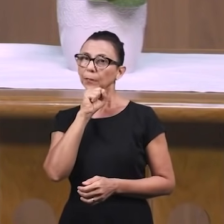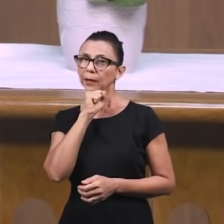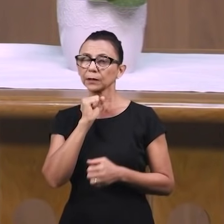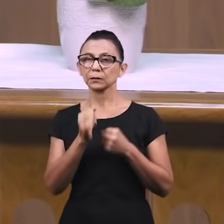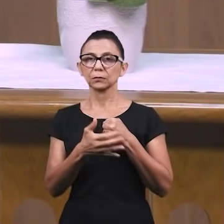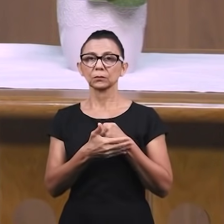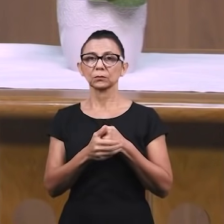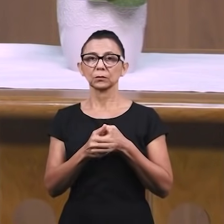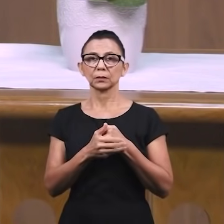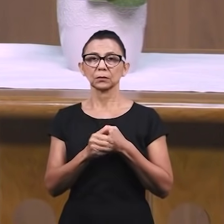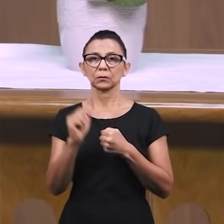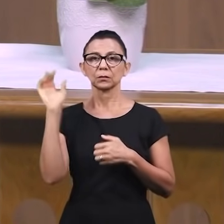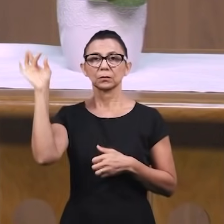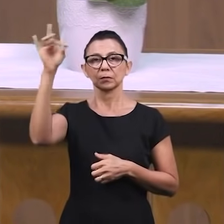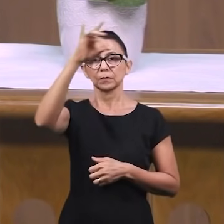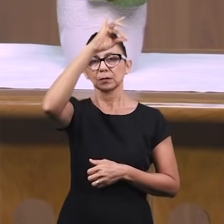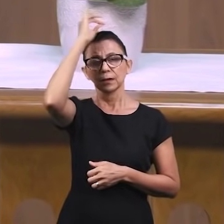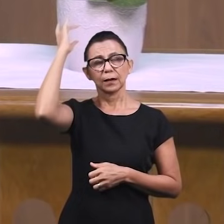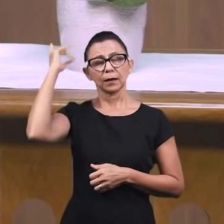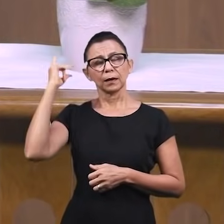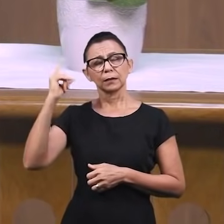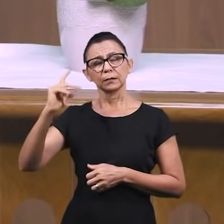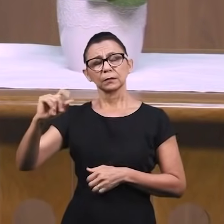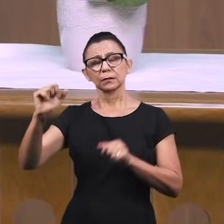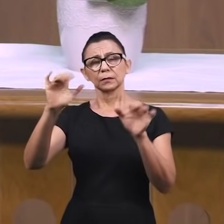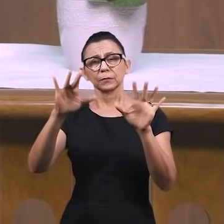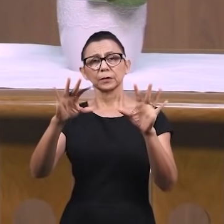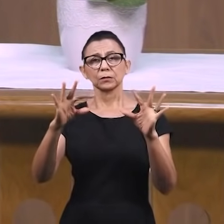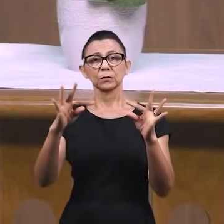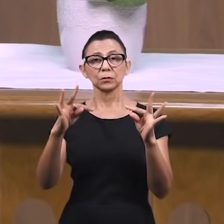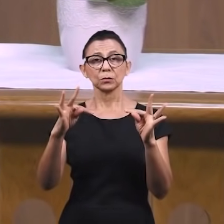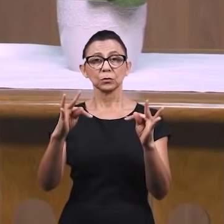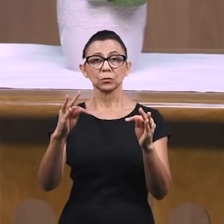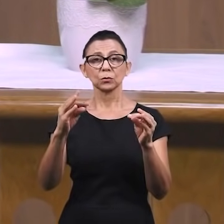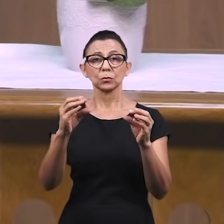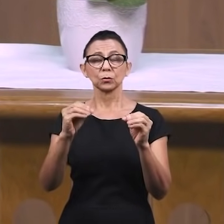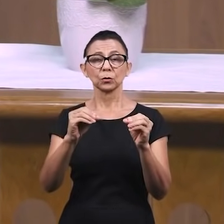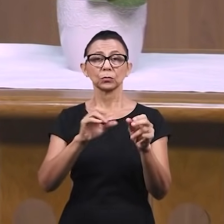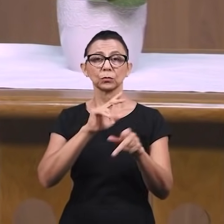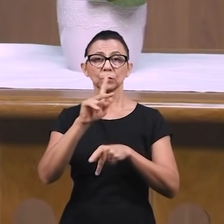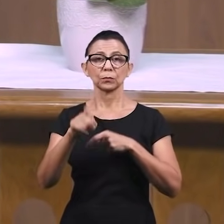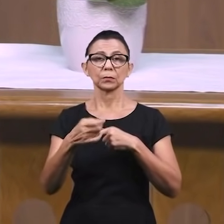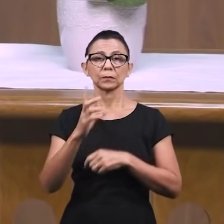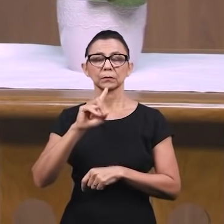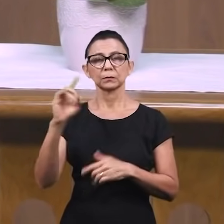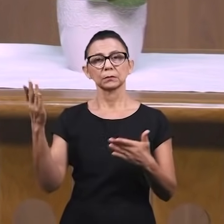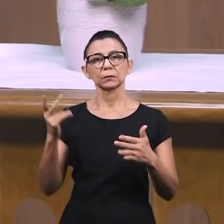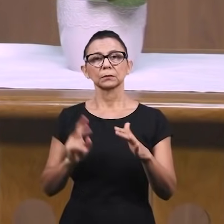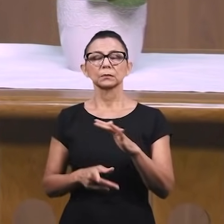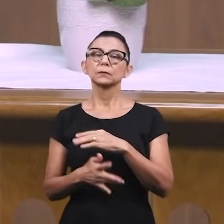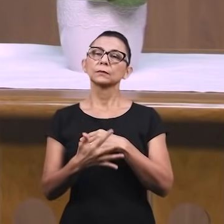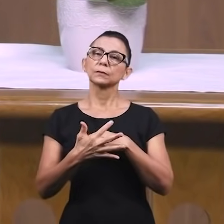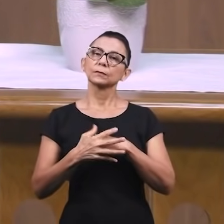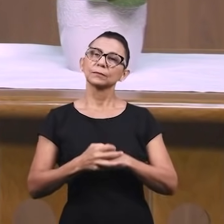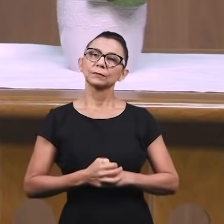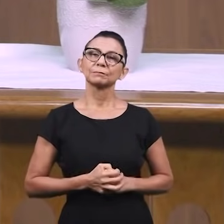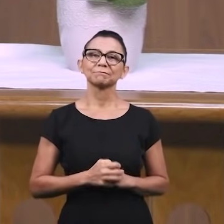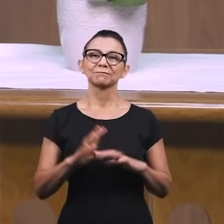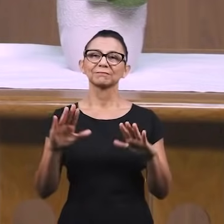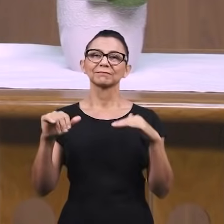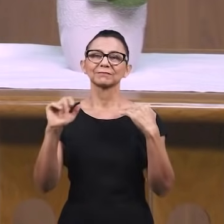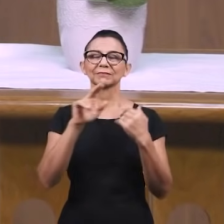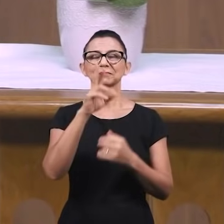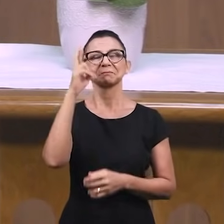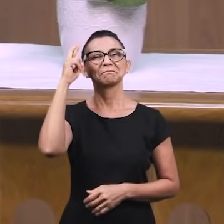doces, santas e eternas consolações do Espírito Santo repousem sobre vós e sobre todo o povo de Deus, desde agora e para sempre.